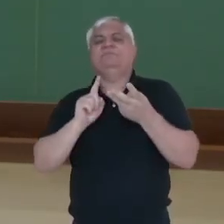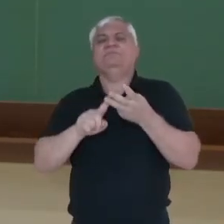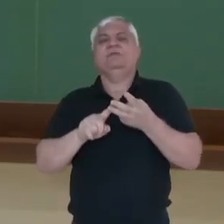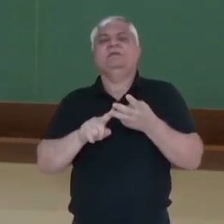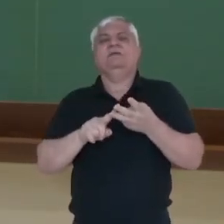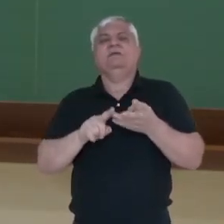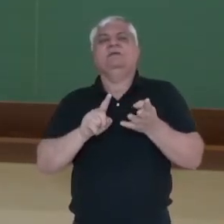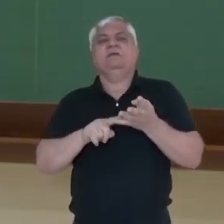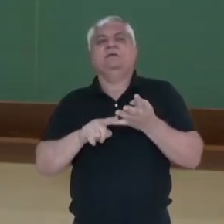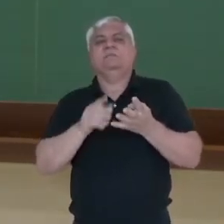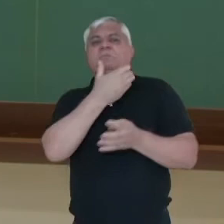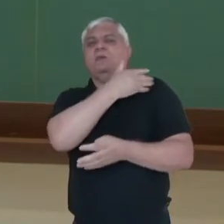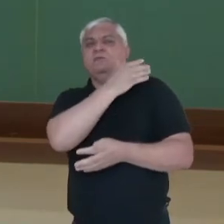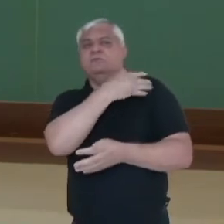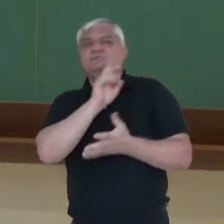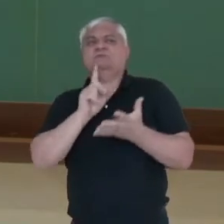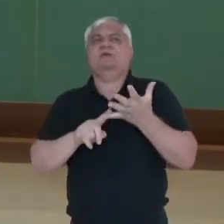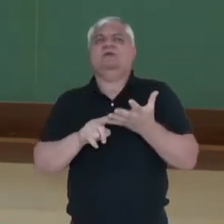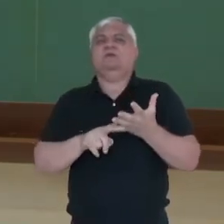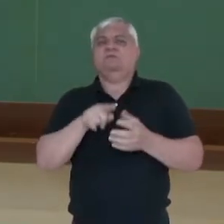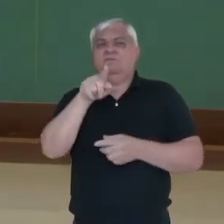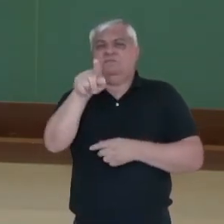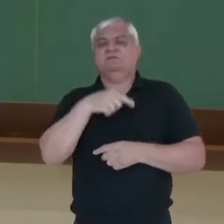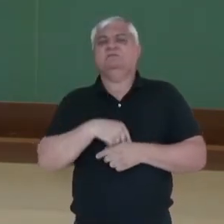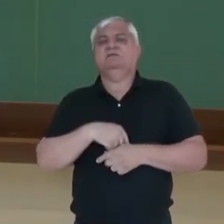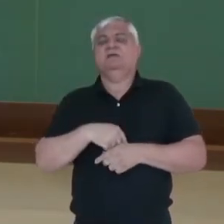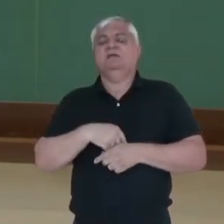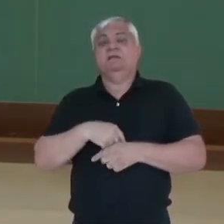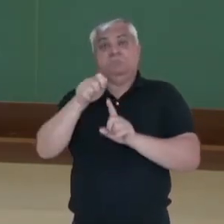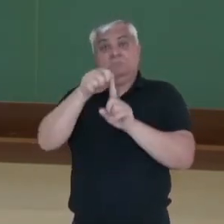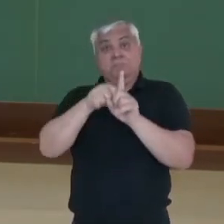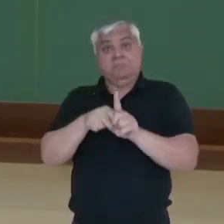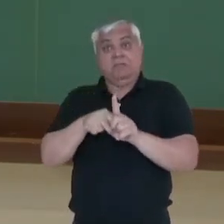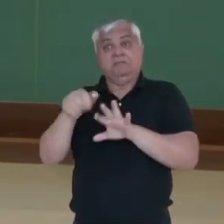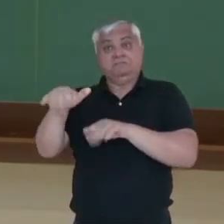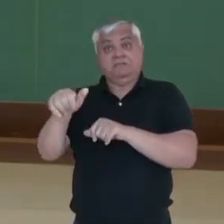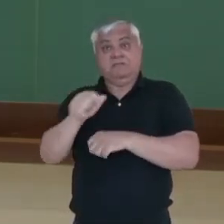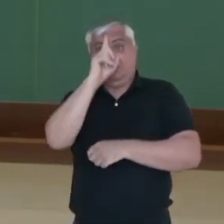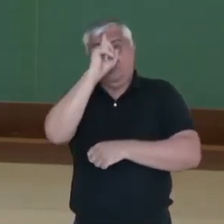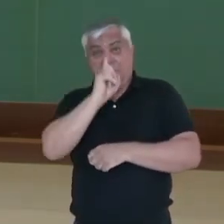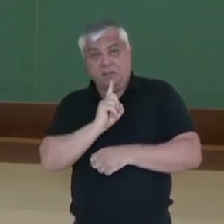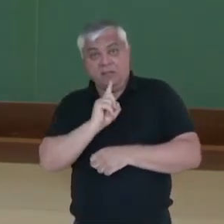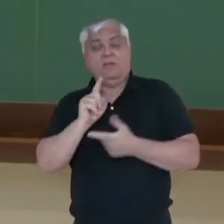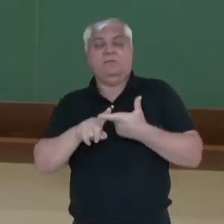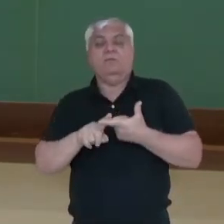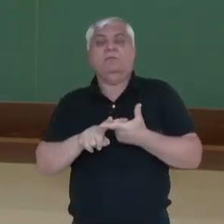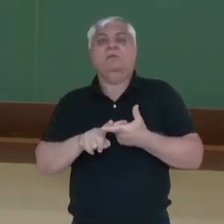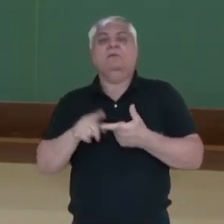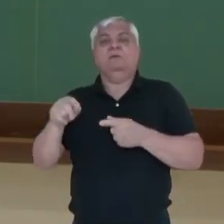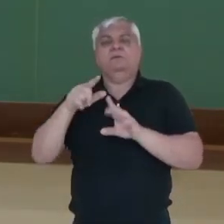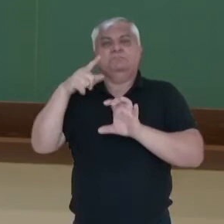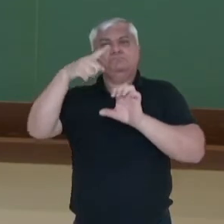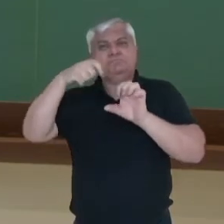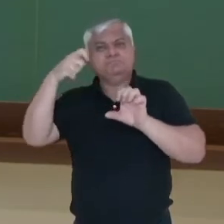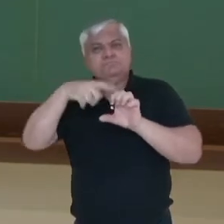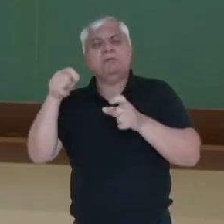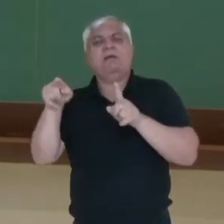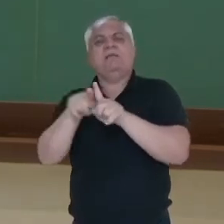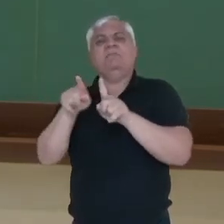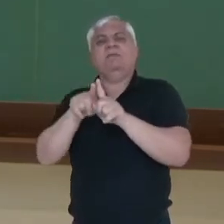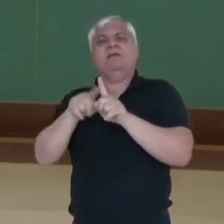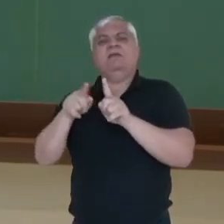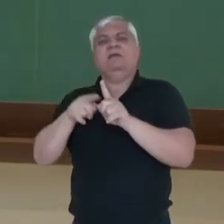ECA, preconceito, o Setembro Amarelo, que é a campanha, né? O empreendedorismo,